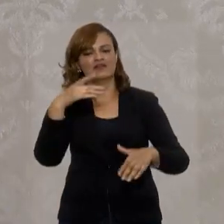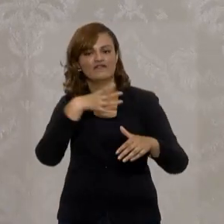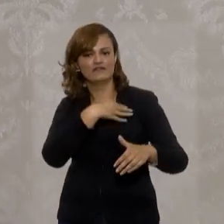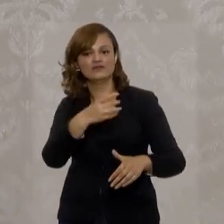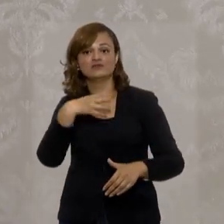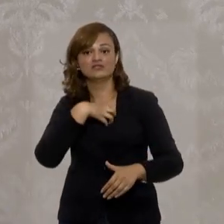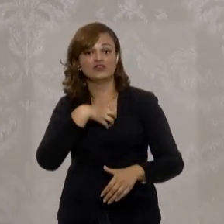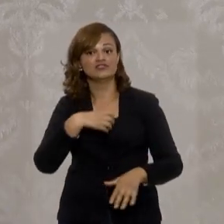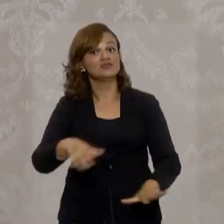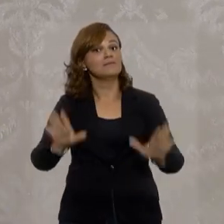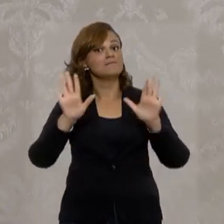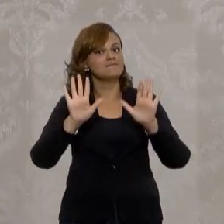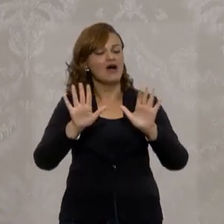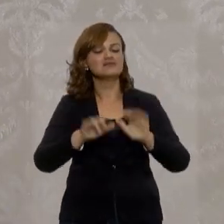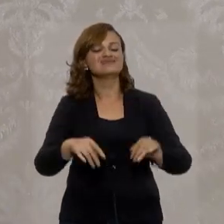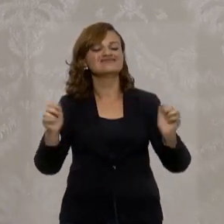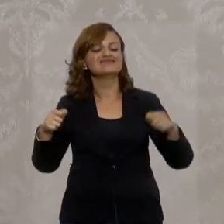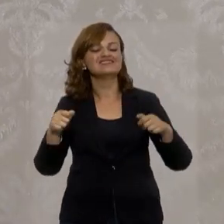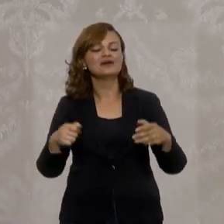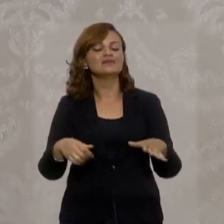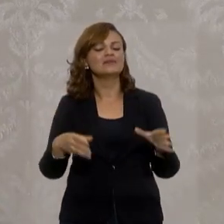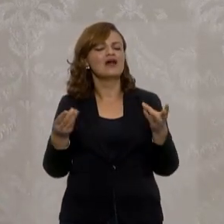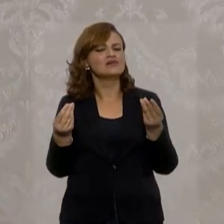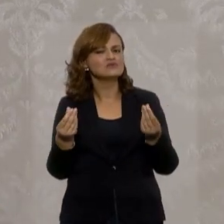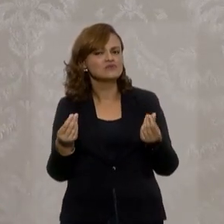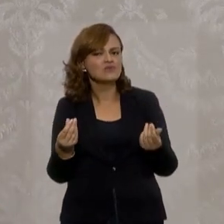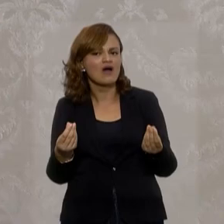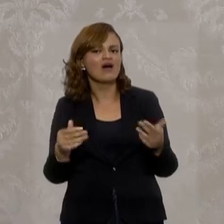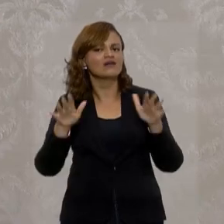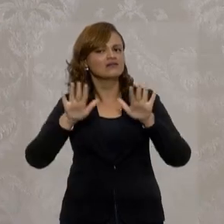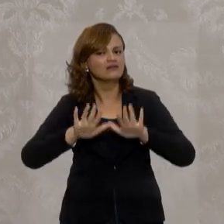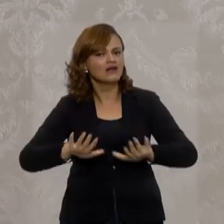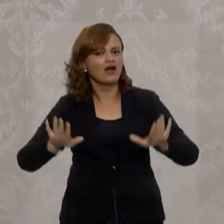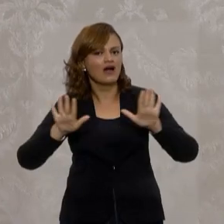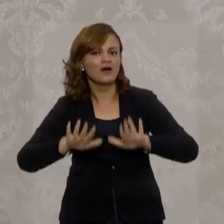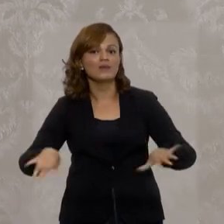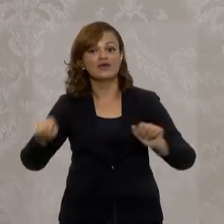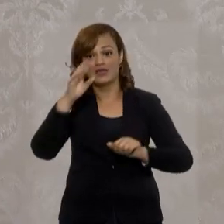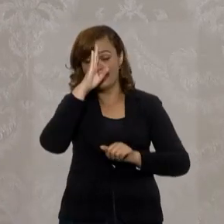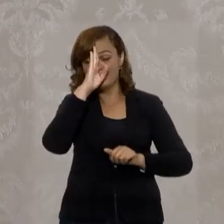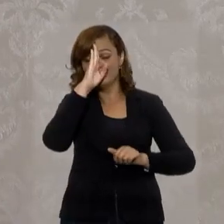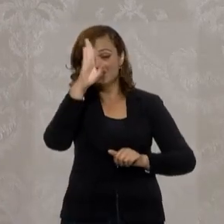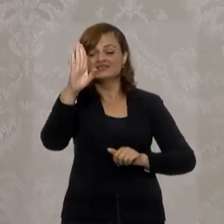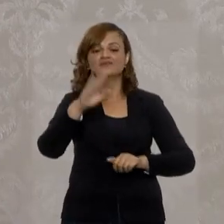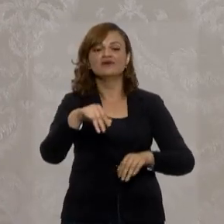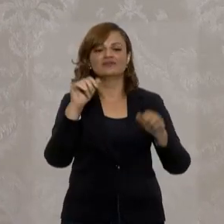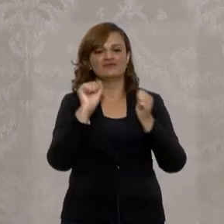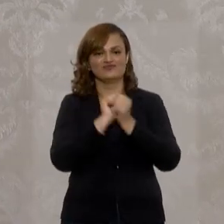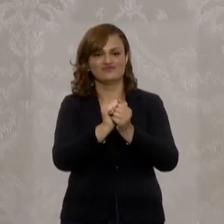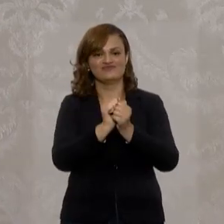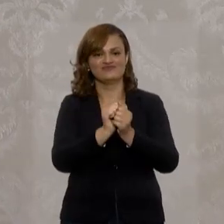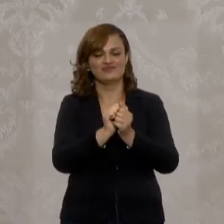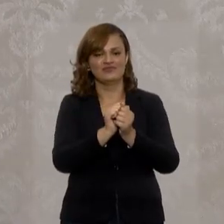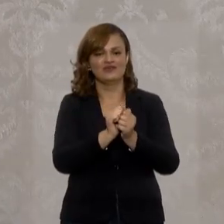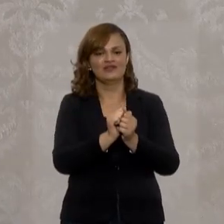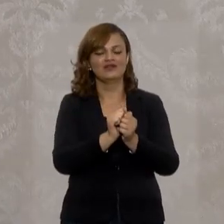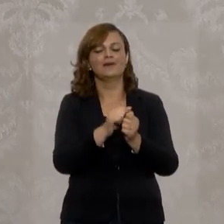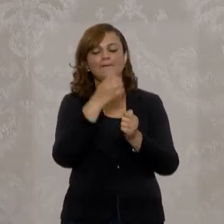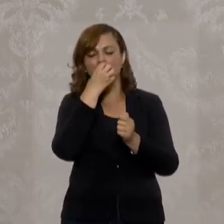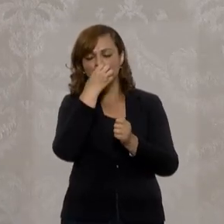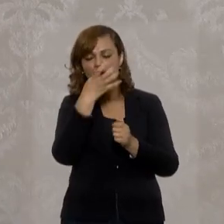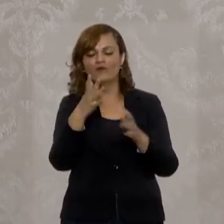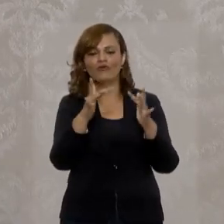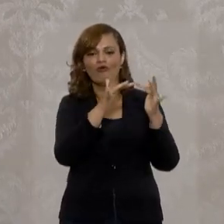sentir. Mas existem formas da gente poder amenizar, né? E a principal, né, está com os pais, no